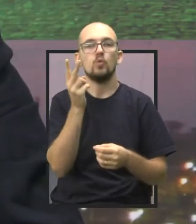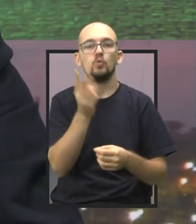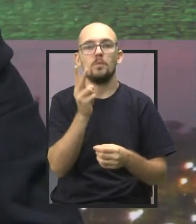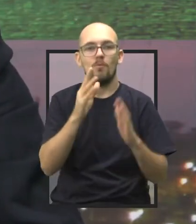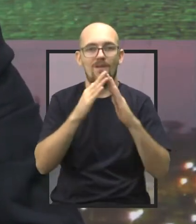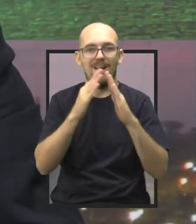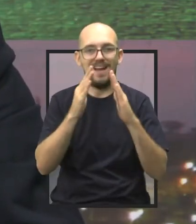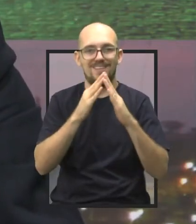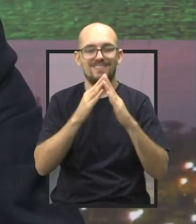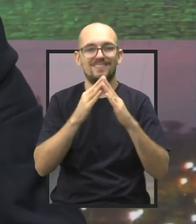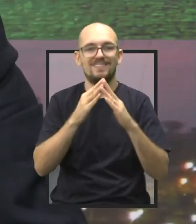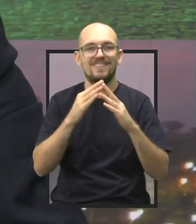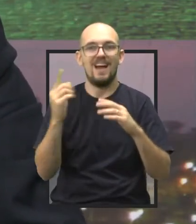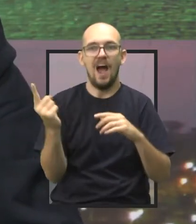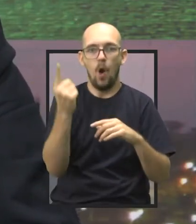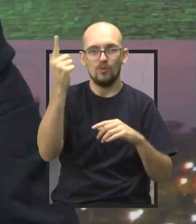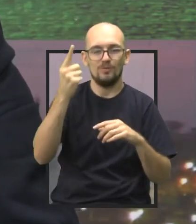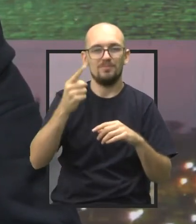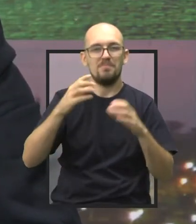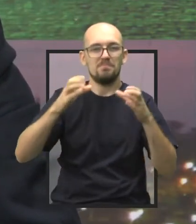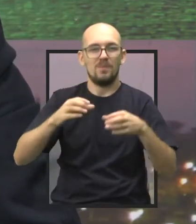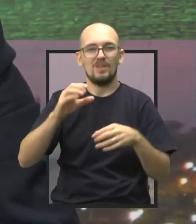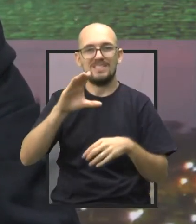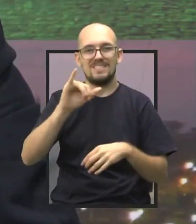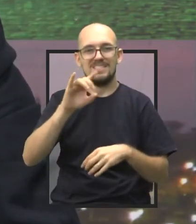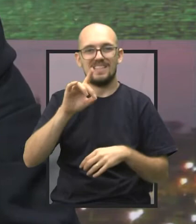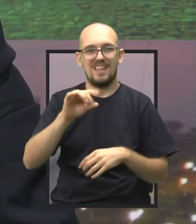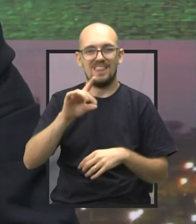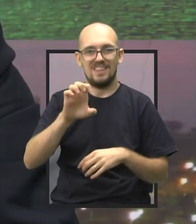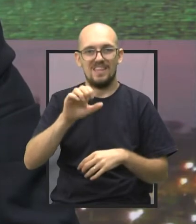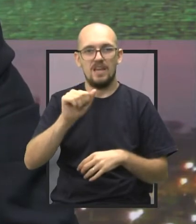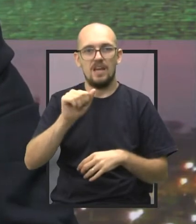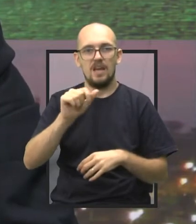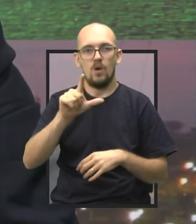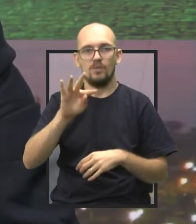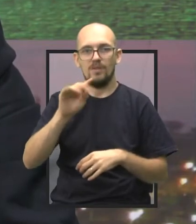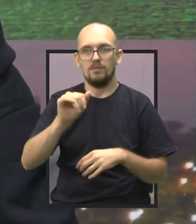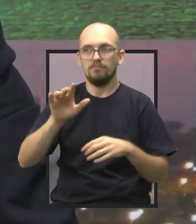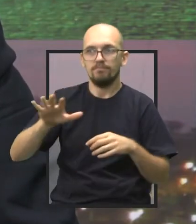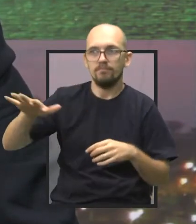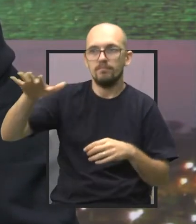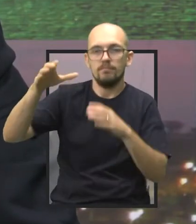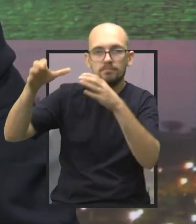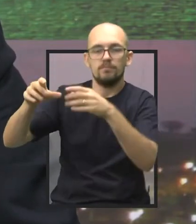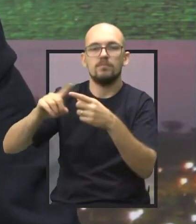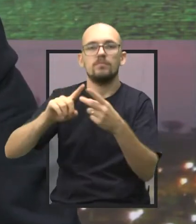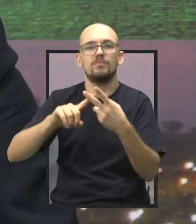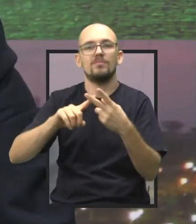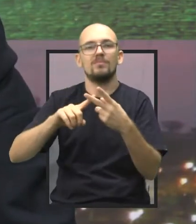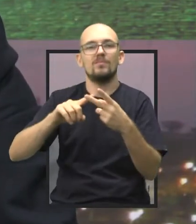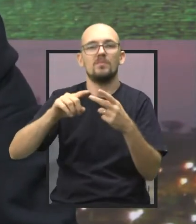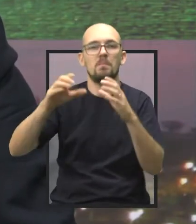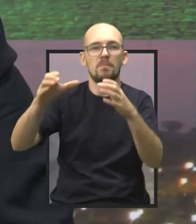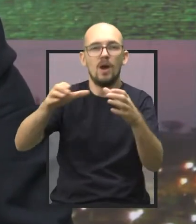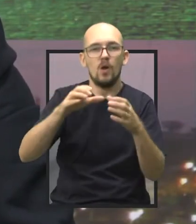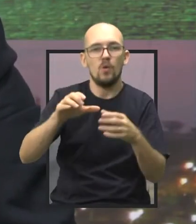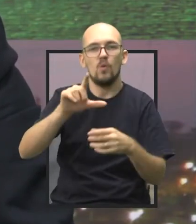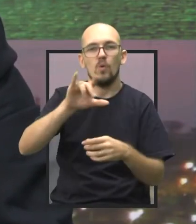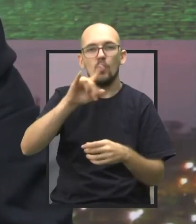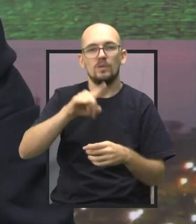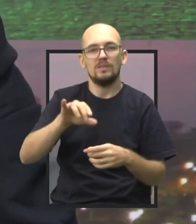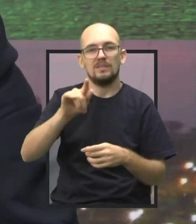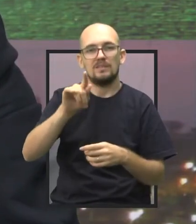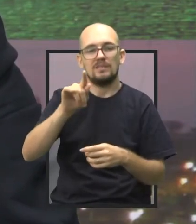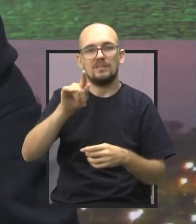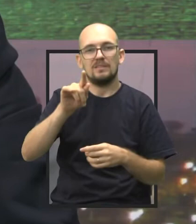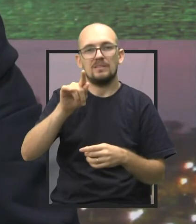Cidade Alto e no Alto da Cidade, que é o Luizão Agostini, o José Primo Griso, os condomínios do Gilberto